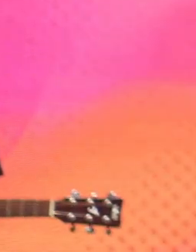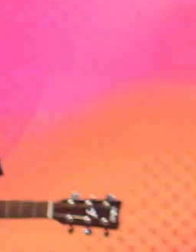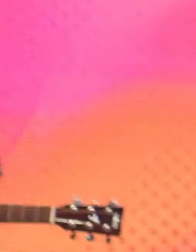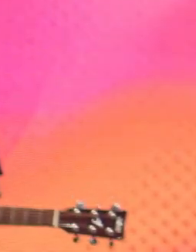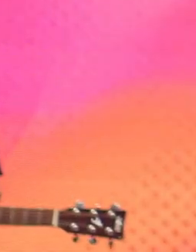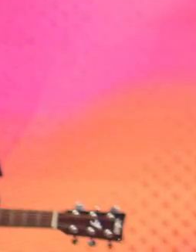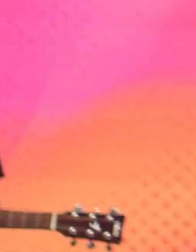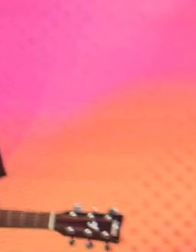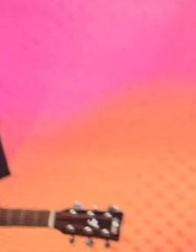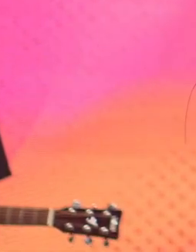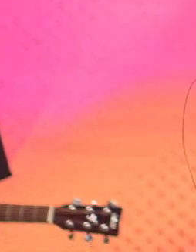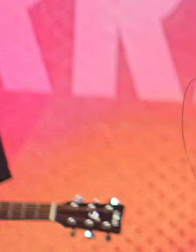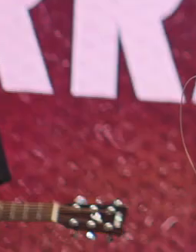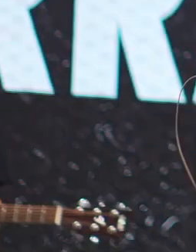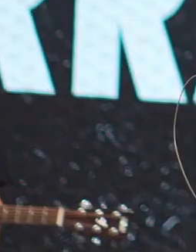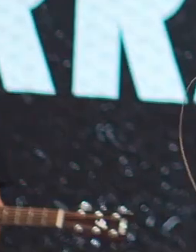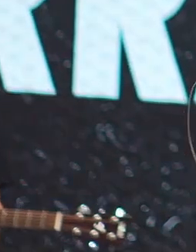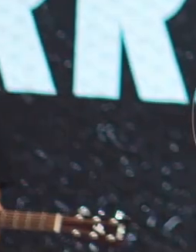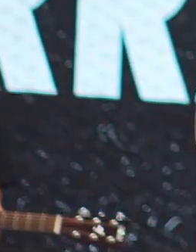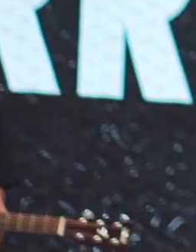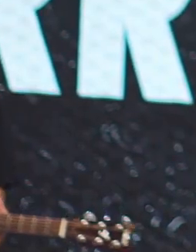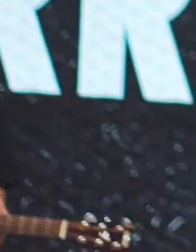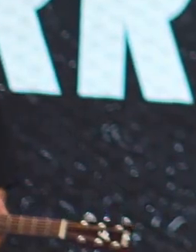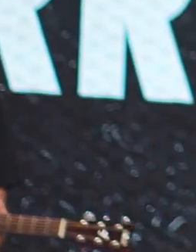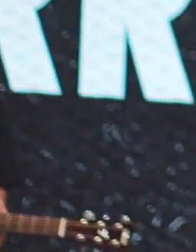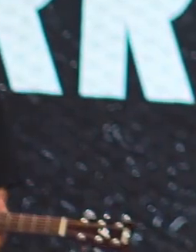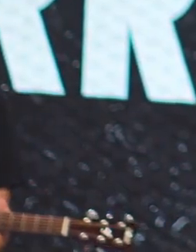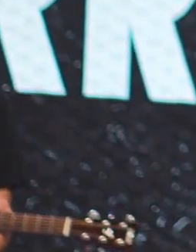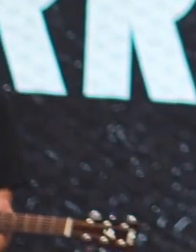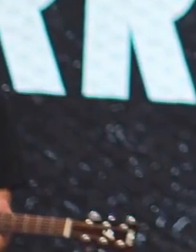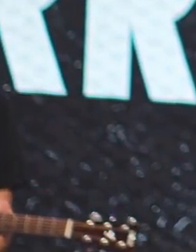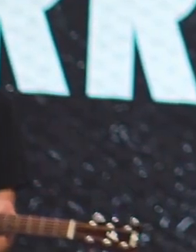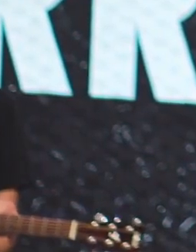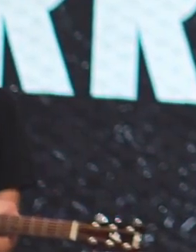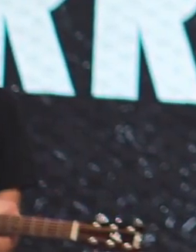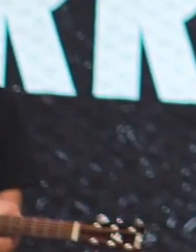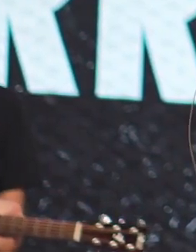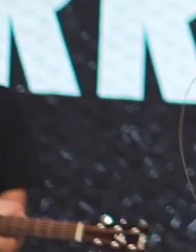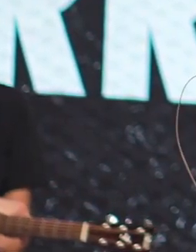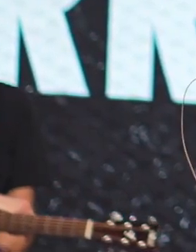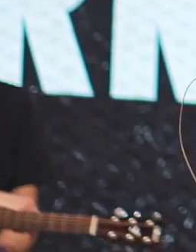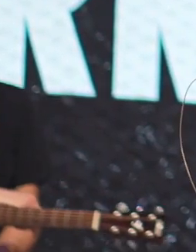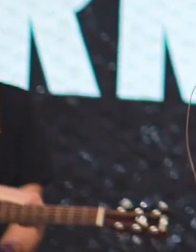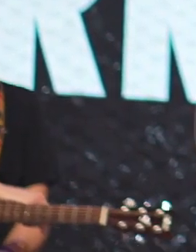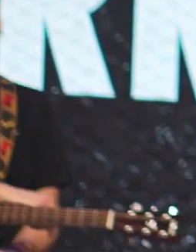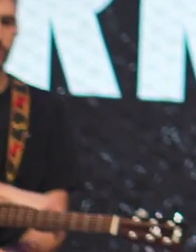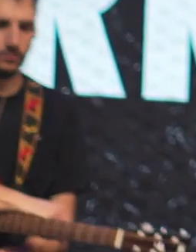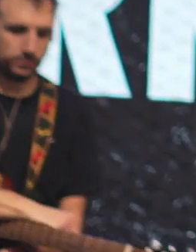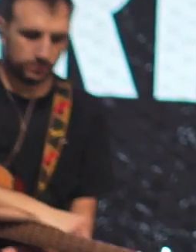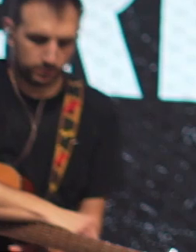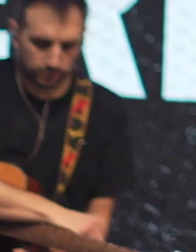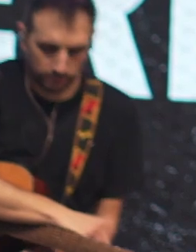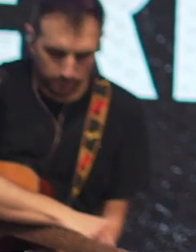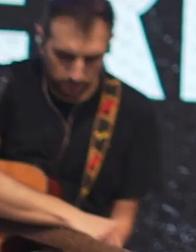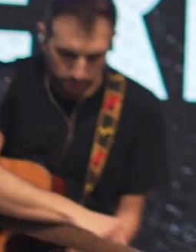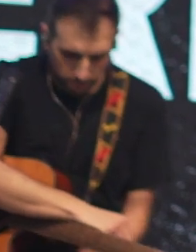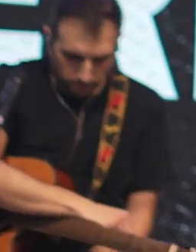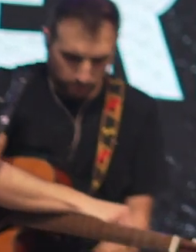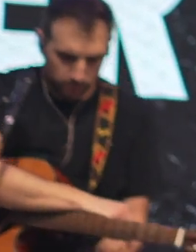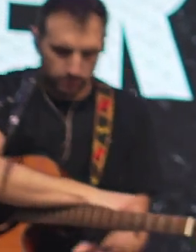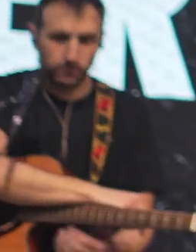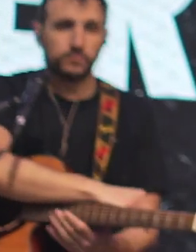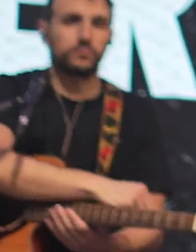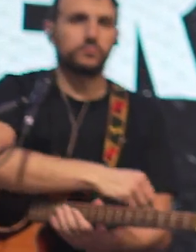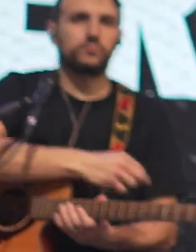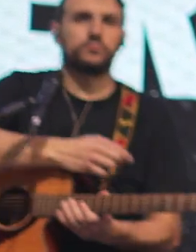e palavra que é poderosa. Nessa hora, debaixo de muito temor e tremor, que os nossos olhos